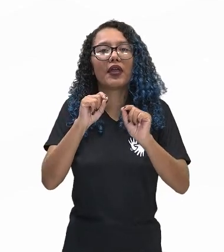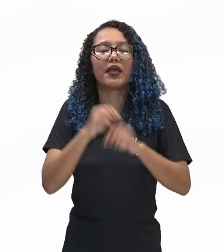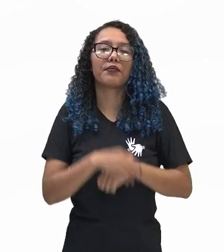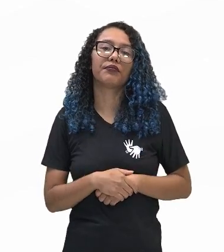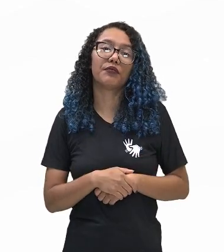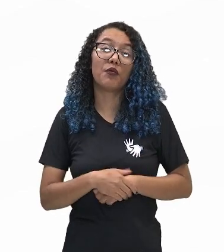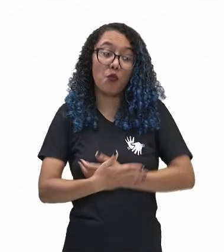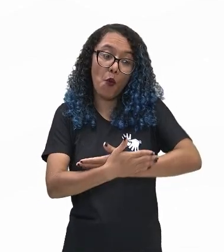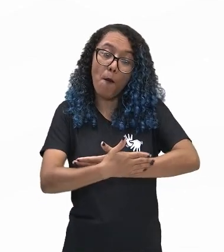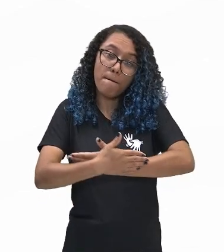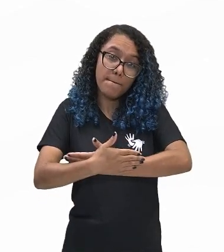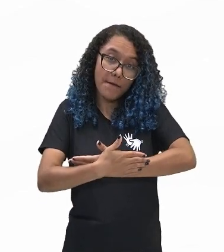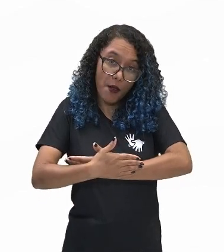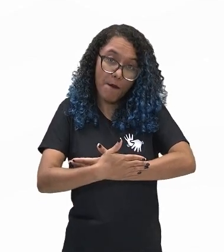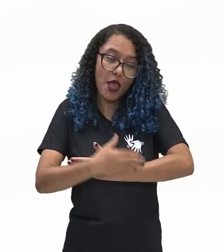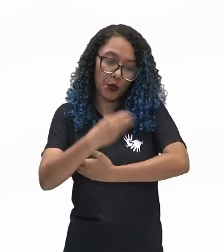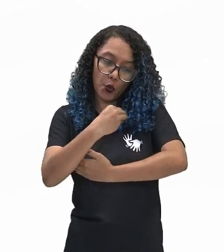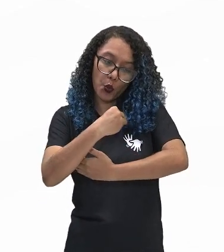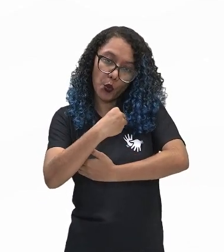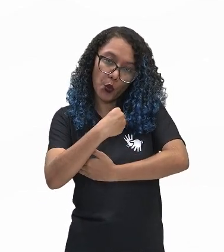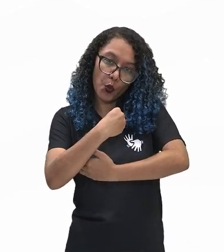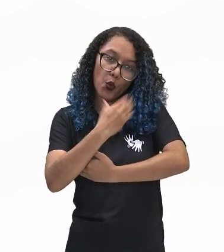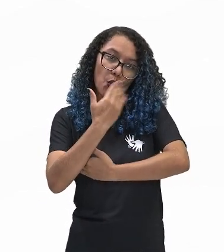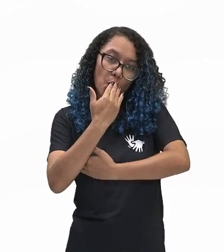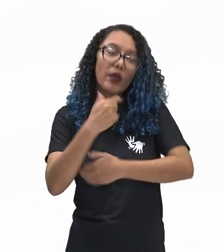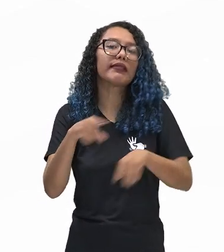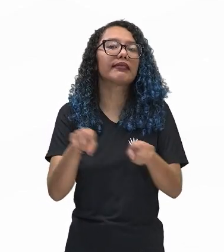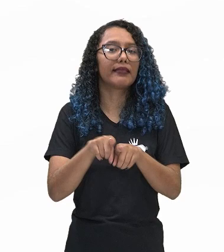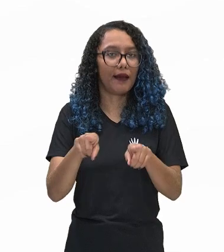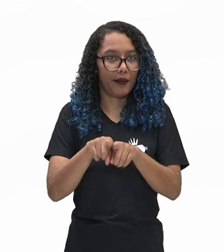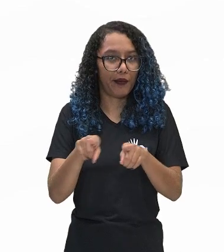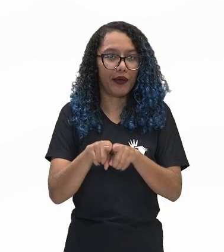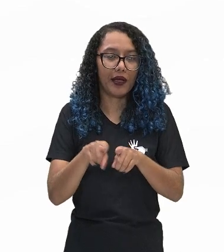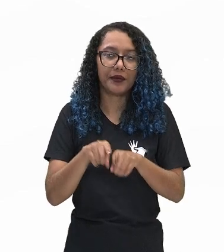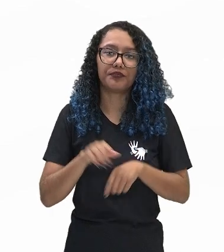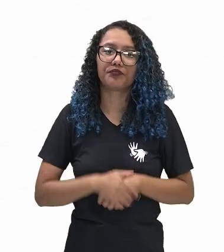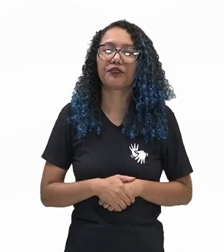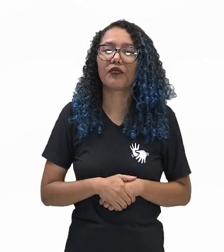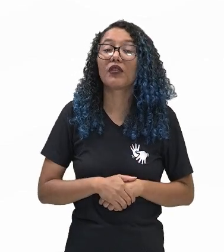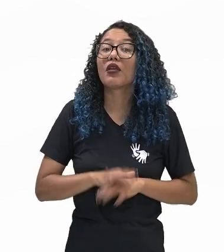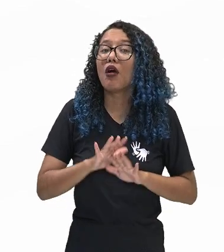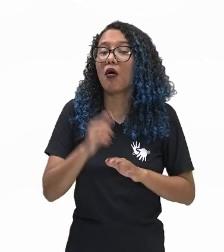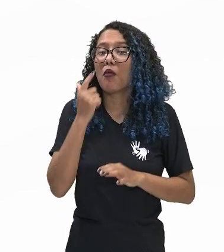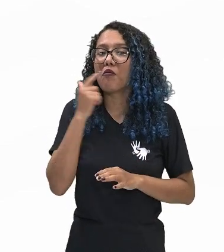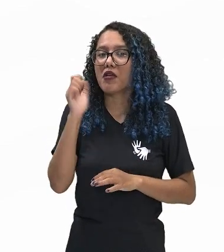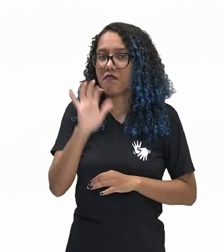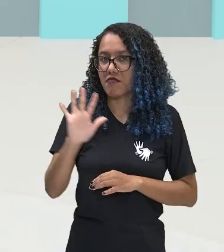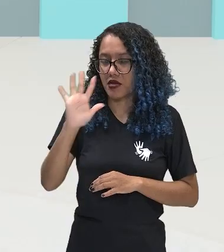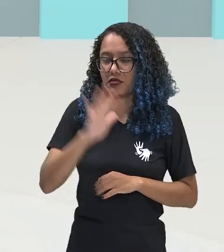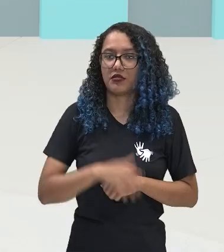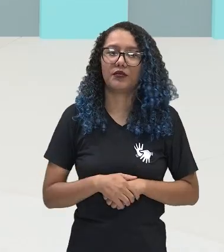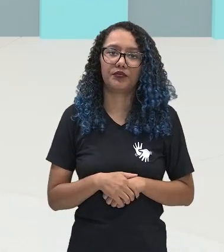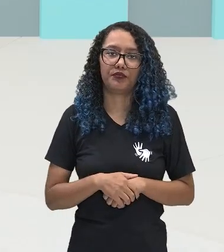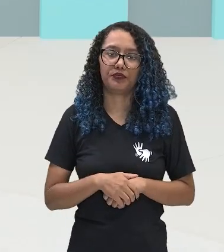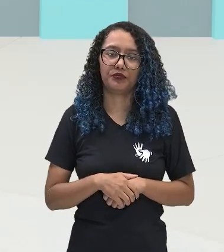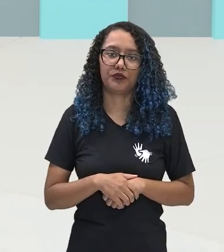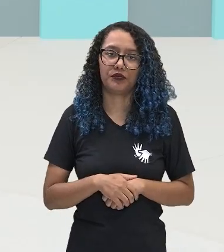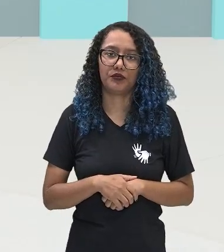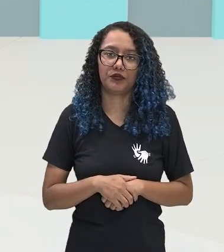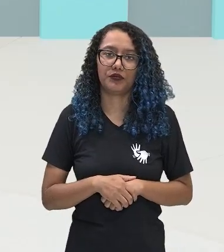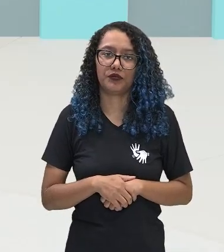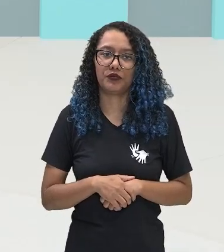alimentar seus bebês olha só a ilustração que nós temos aqui mostrando né uma